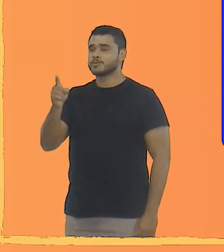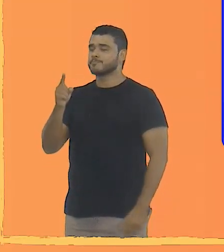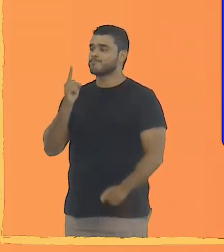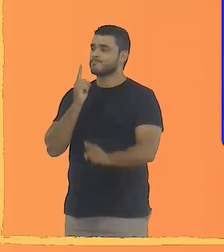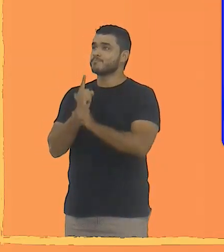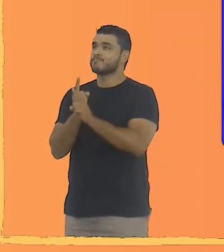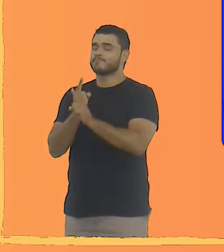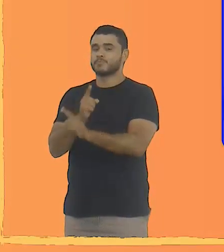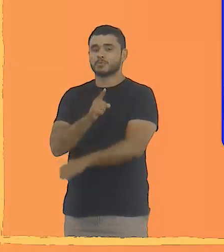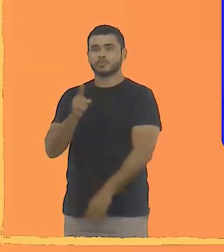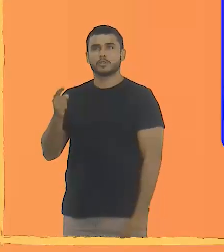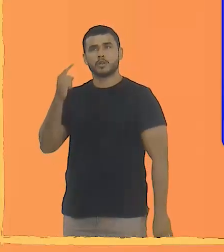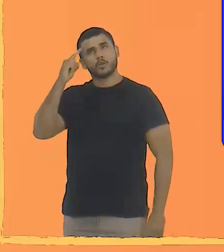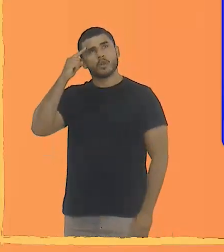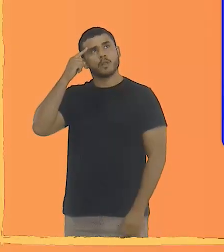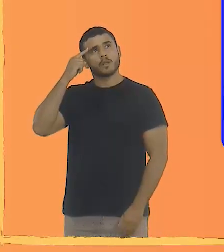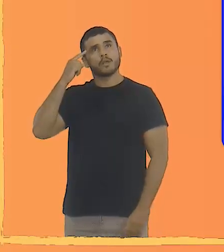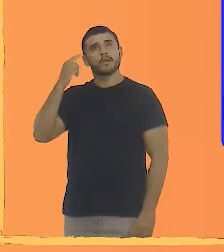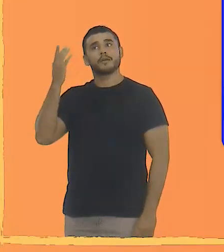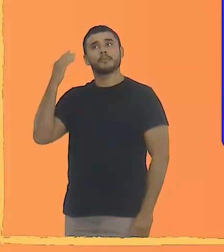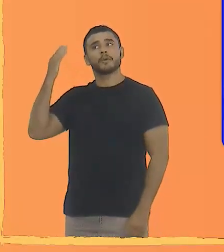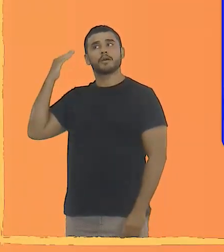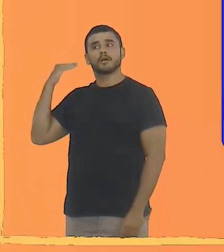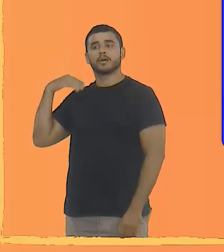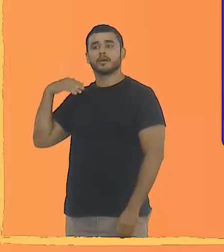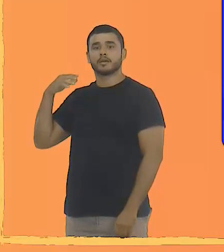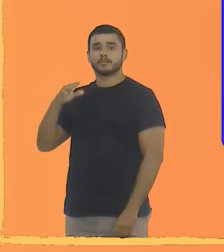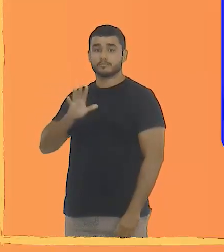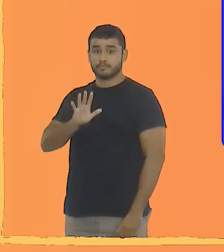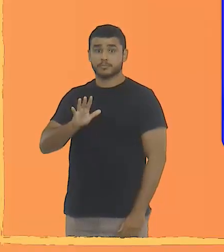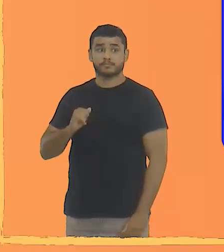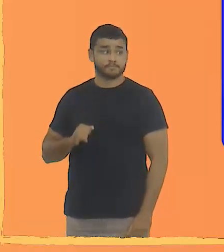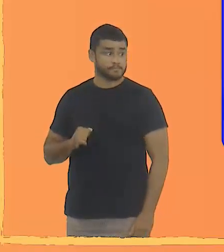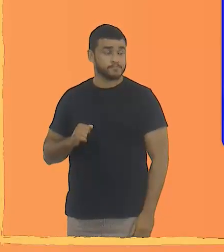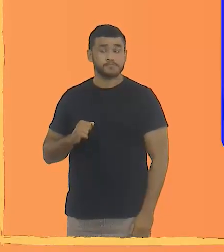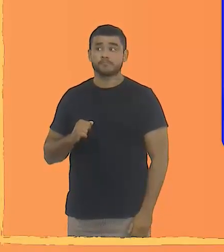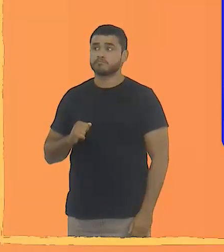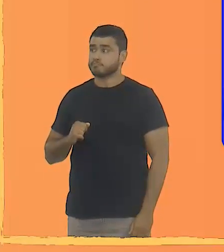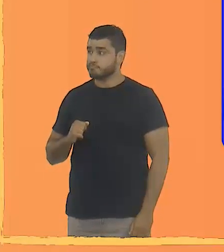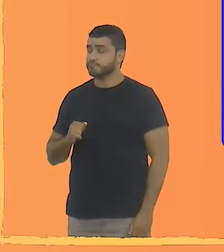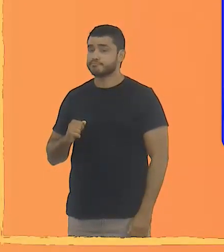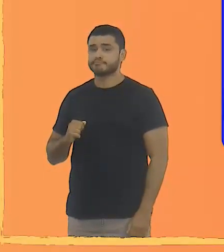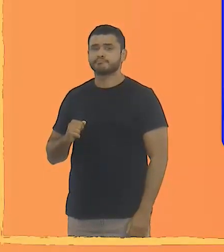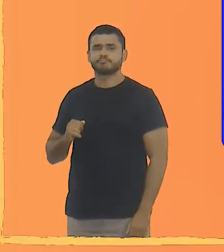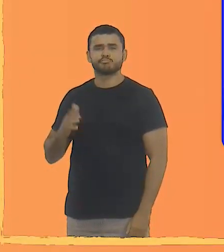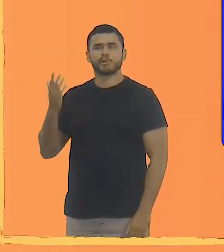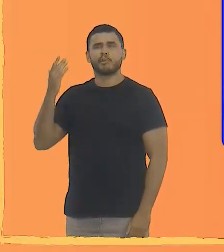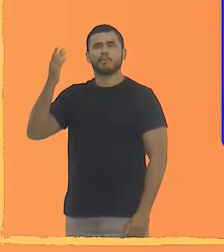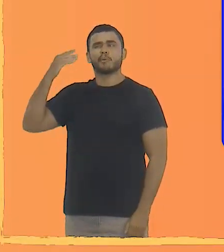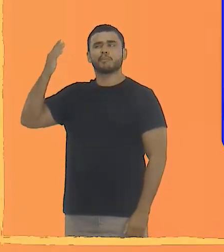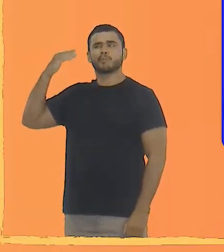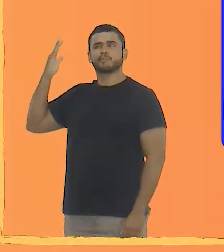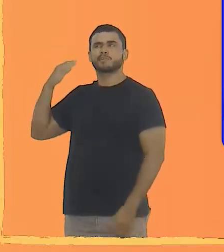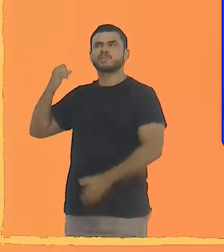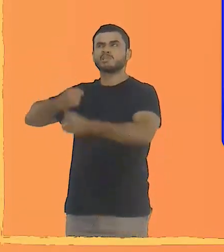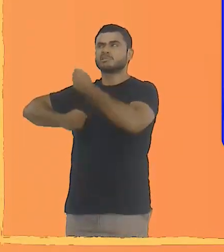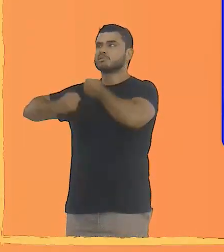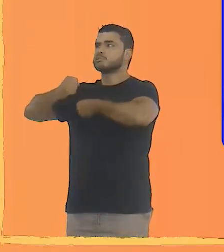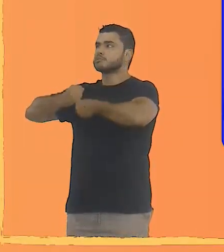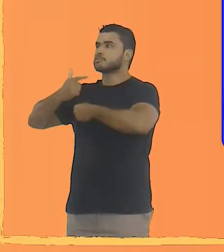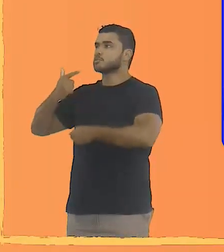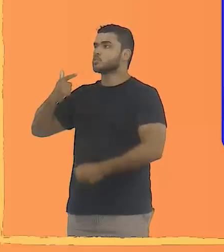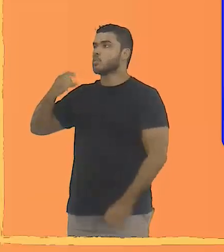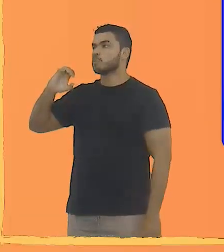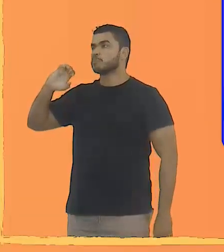participei intensamente aqui das primeiras edições da Academia Enem. Os primeiros anos, eu acho que os 5 primeiros